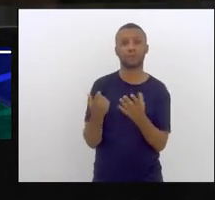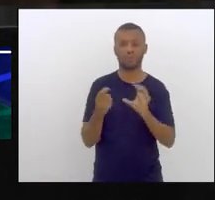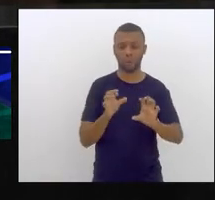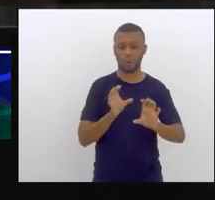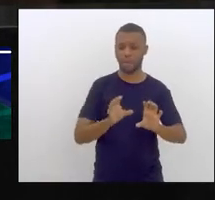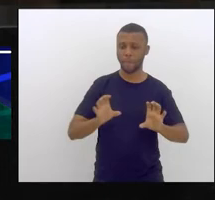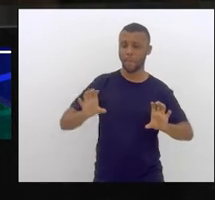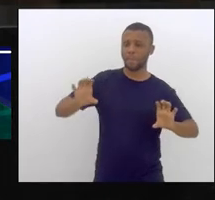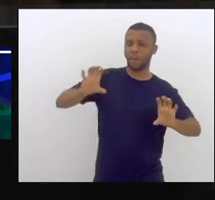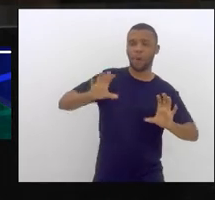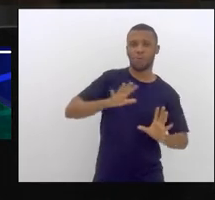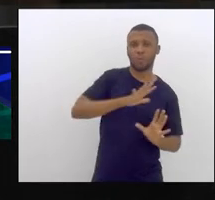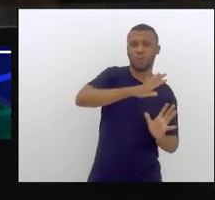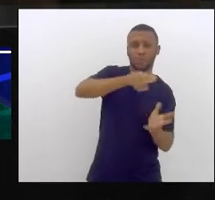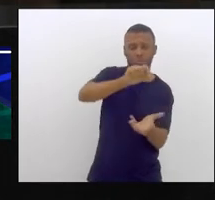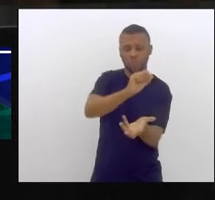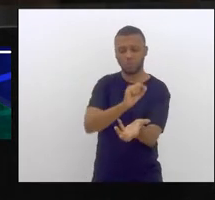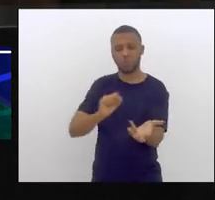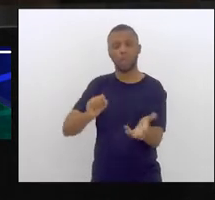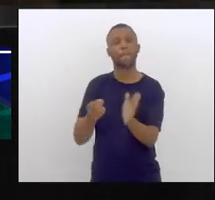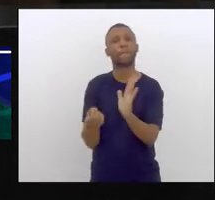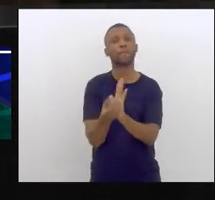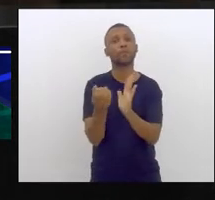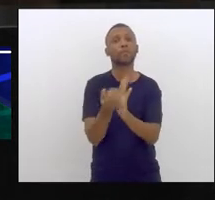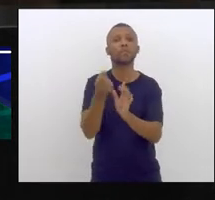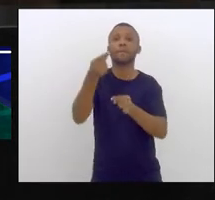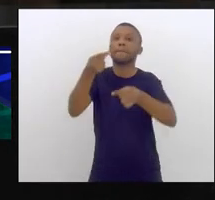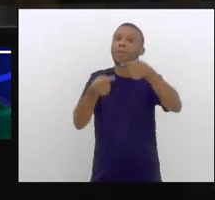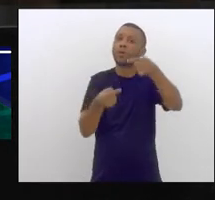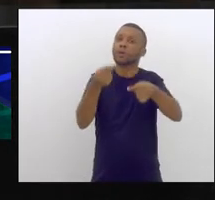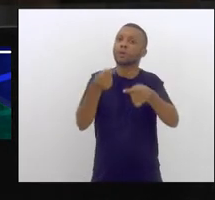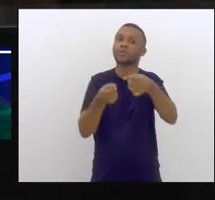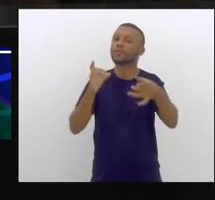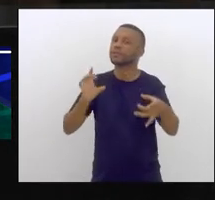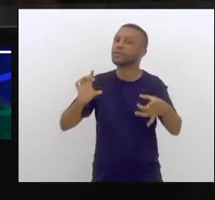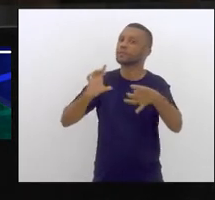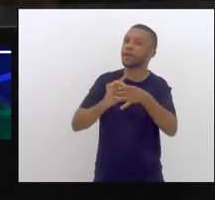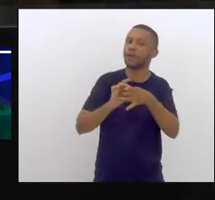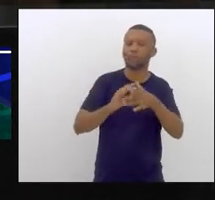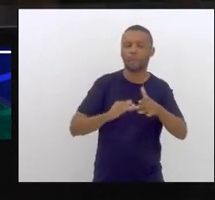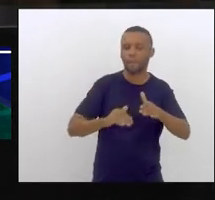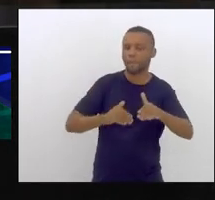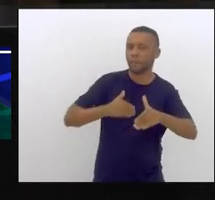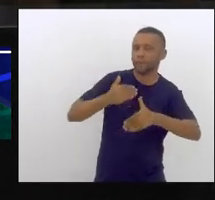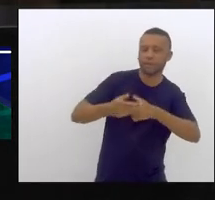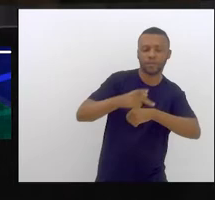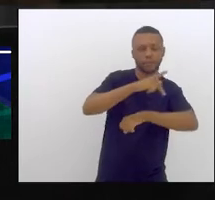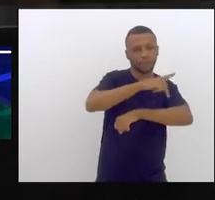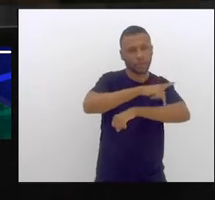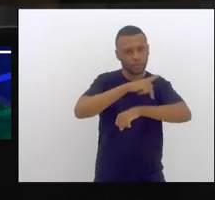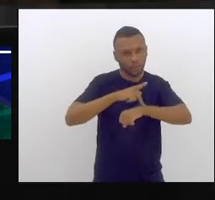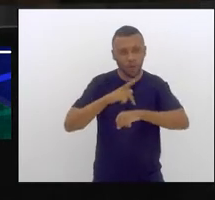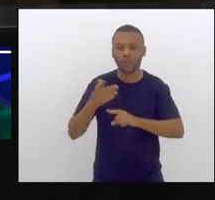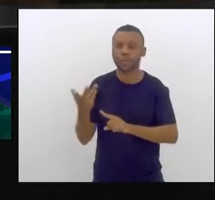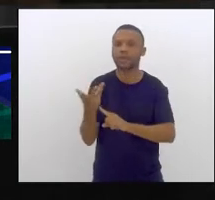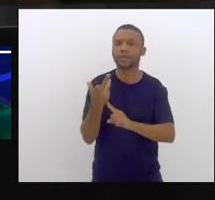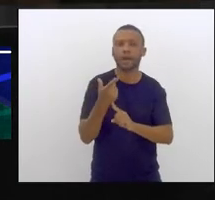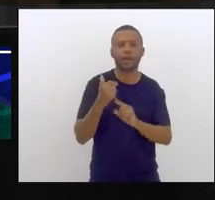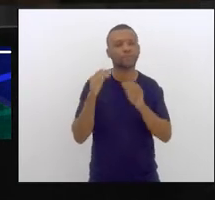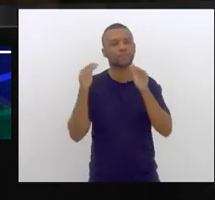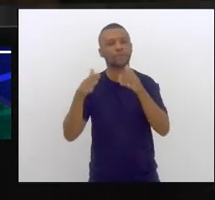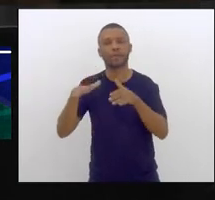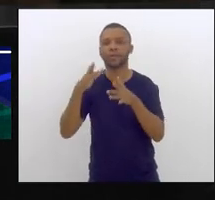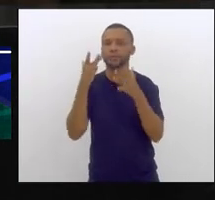continentes, produzem políticas a partir do processo pedagógico e artístico do teatro.